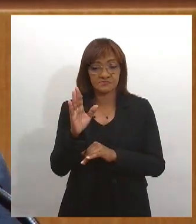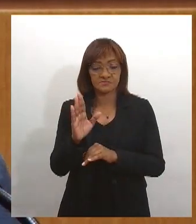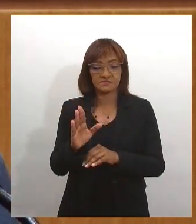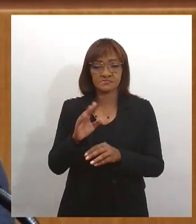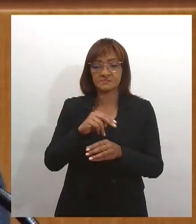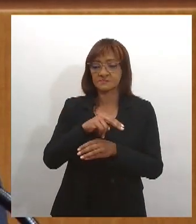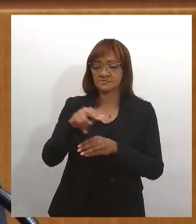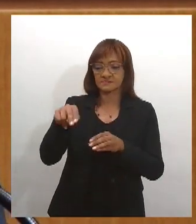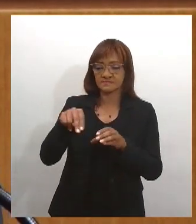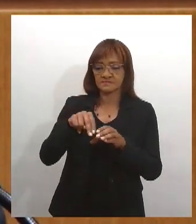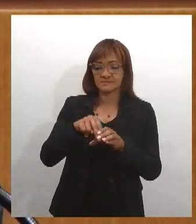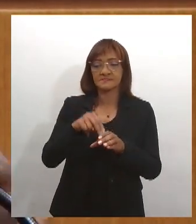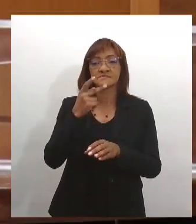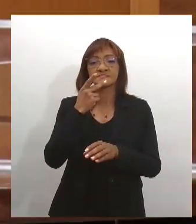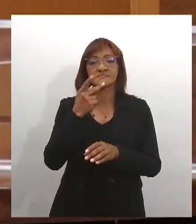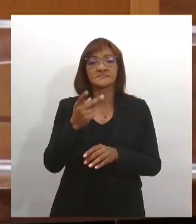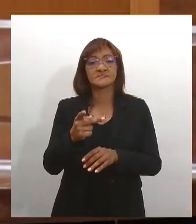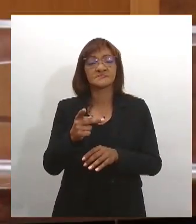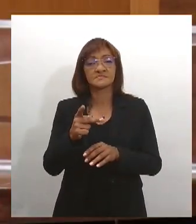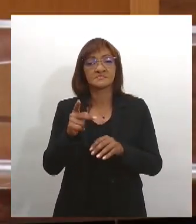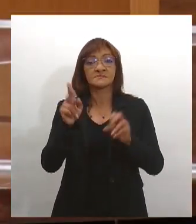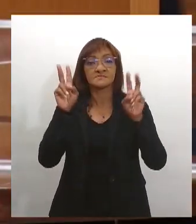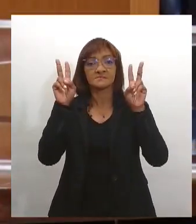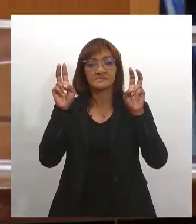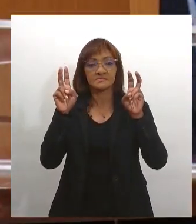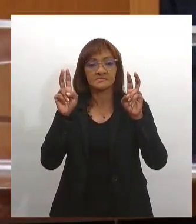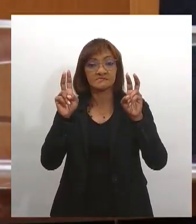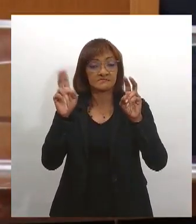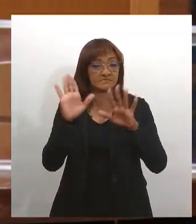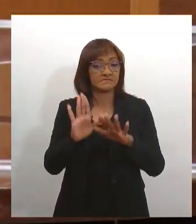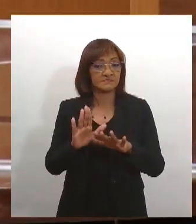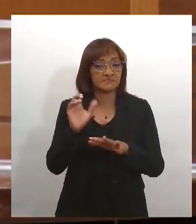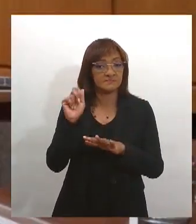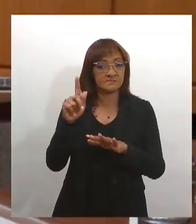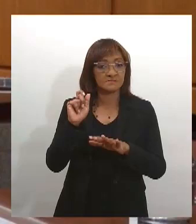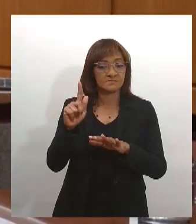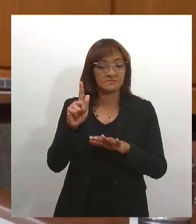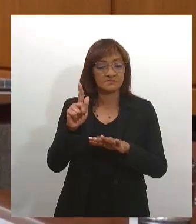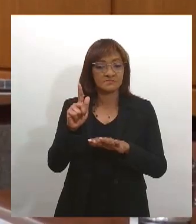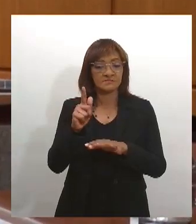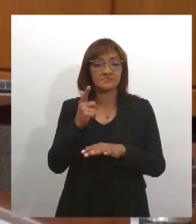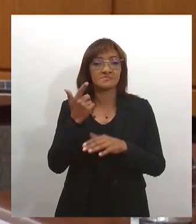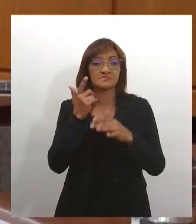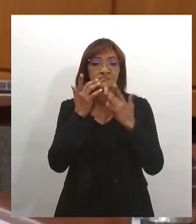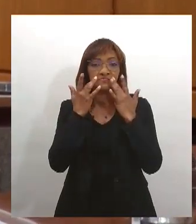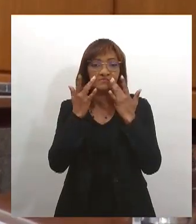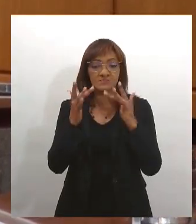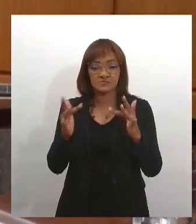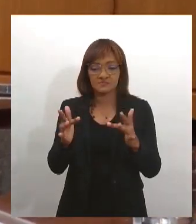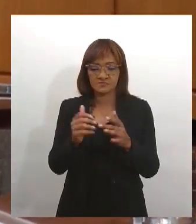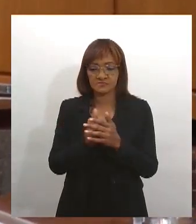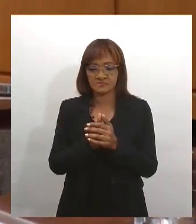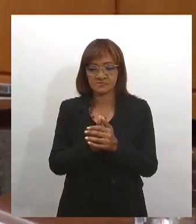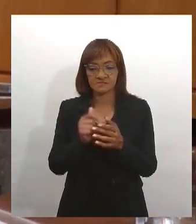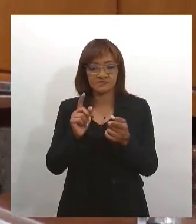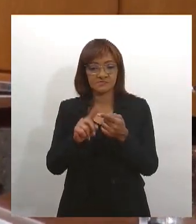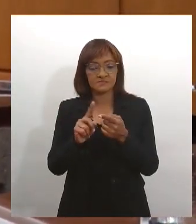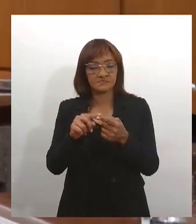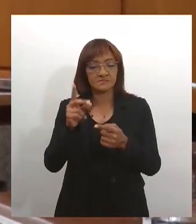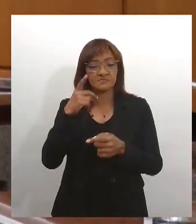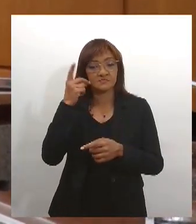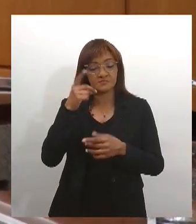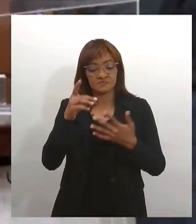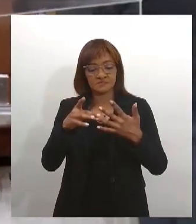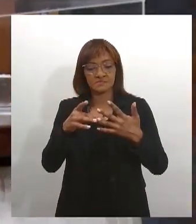sobre a campanha Agosto Dourado, de incentivo ao aleitamento materno. A deputada destacou os desafios enfrentados